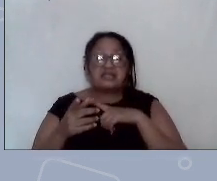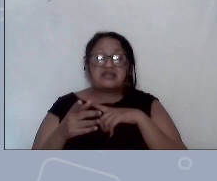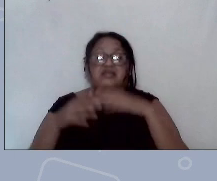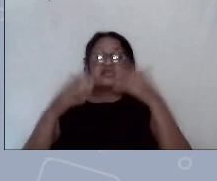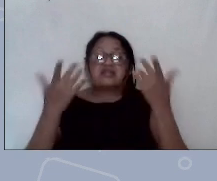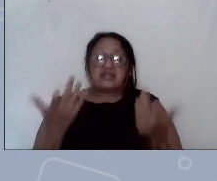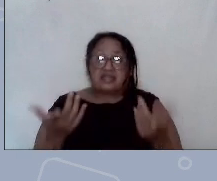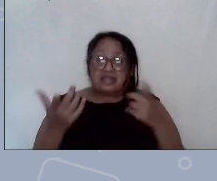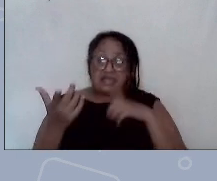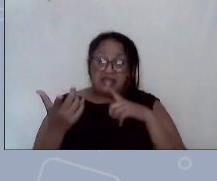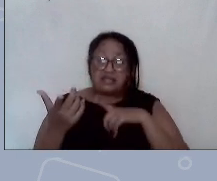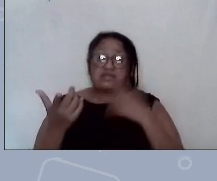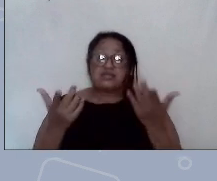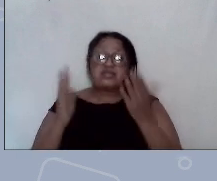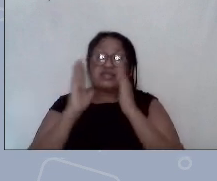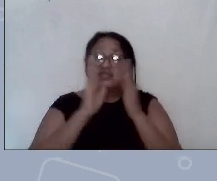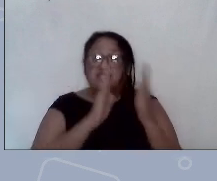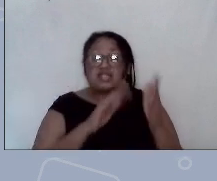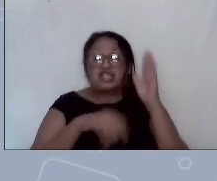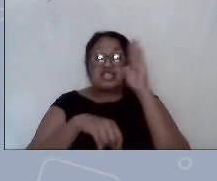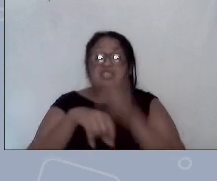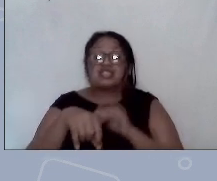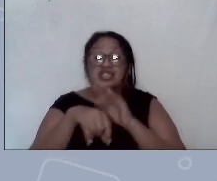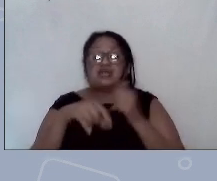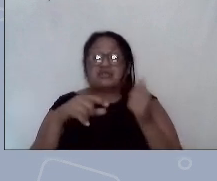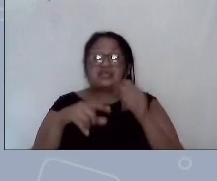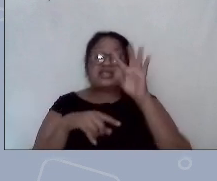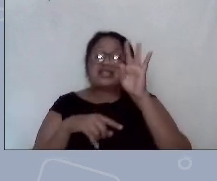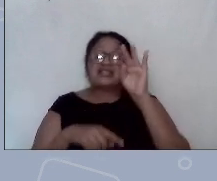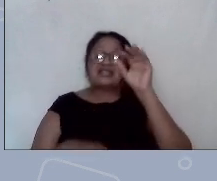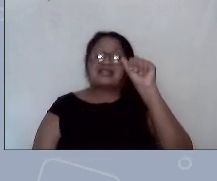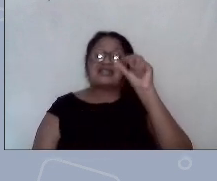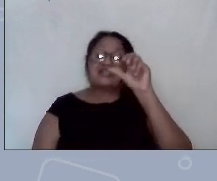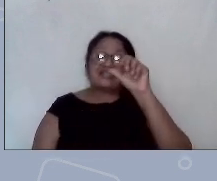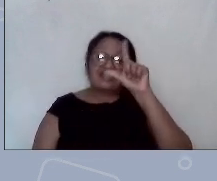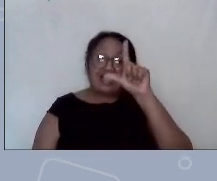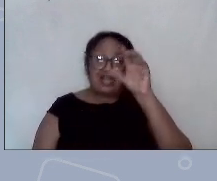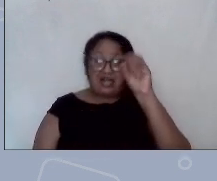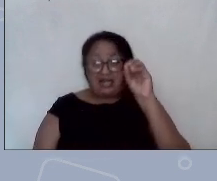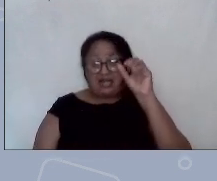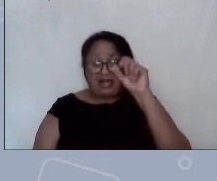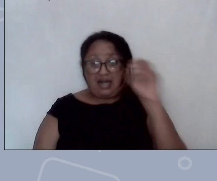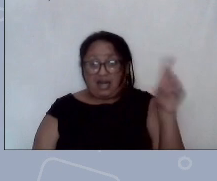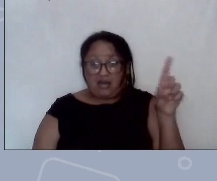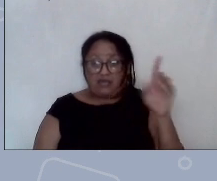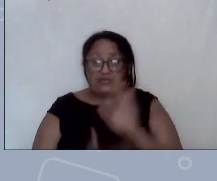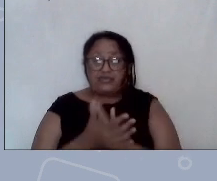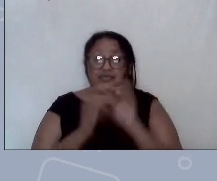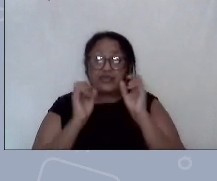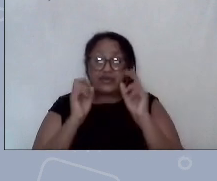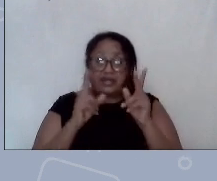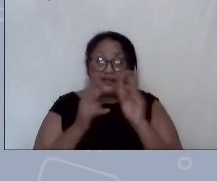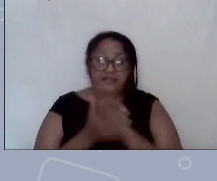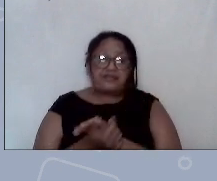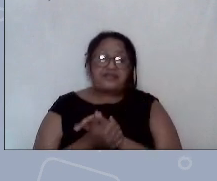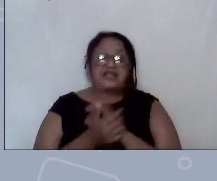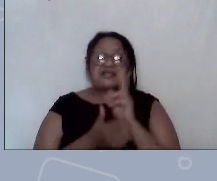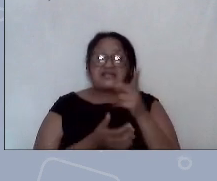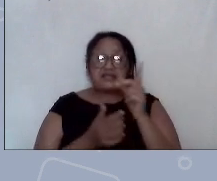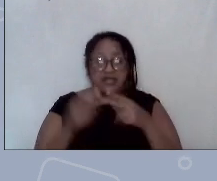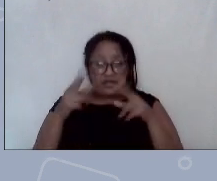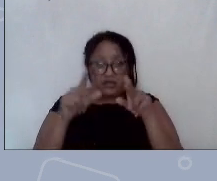aprendeu agora que elas se chamam de talões ou talão ok que é esse pedacinho sempre igual